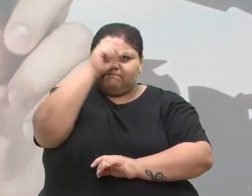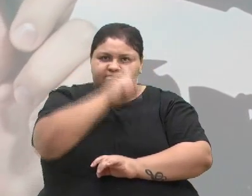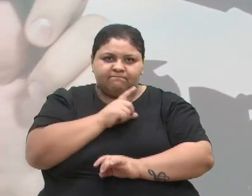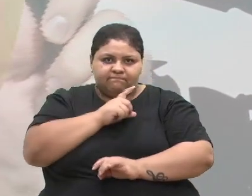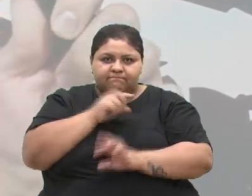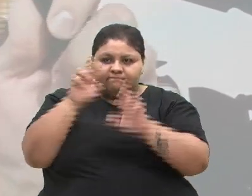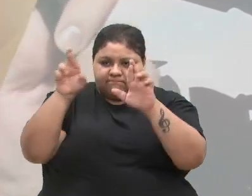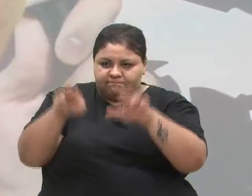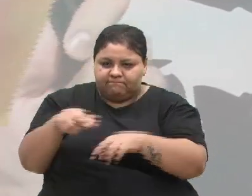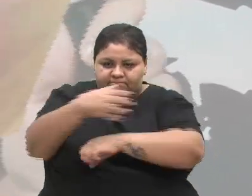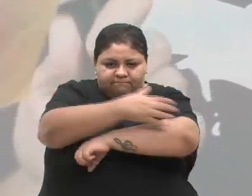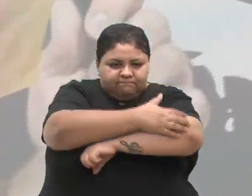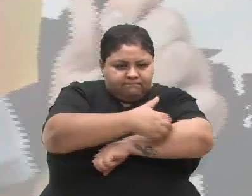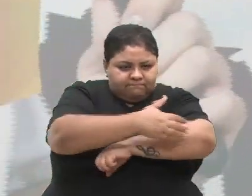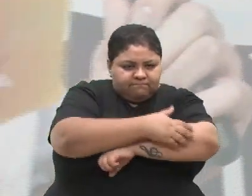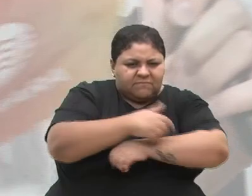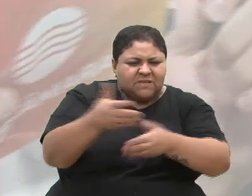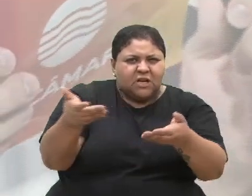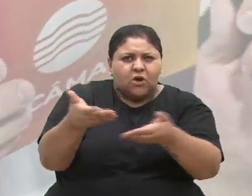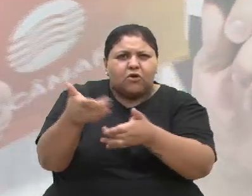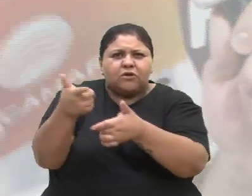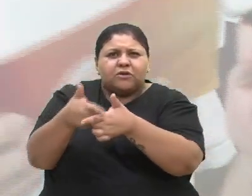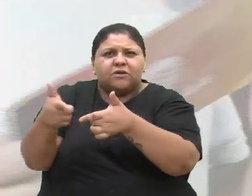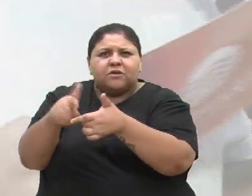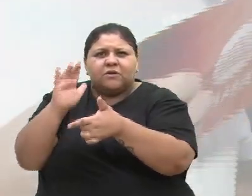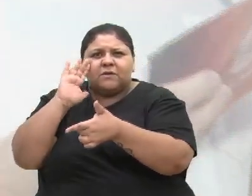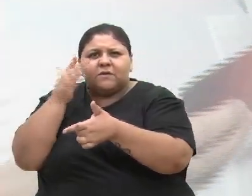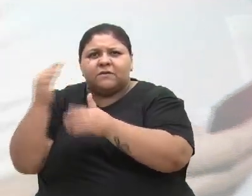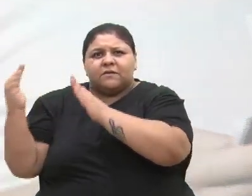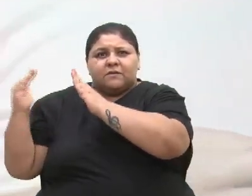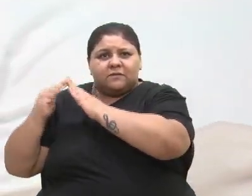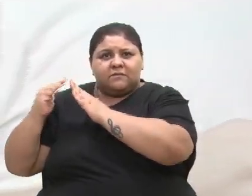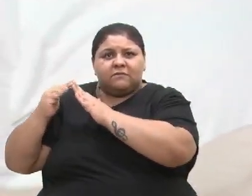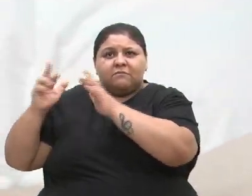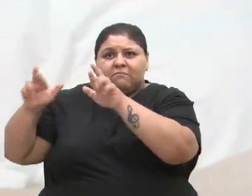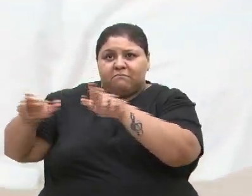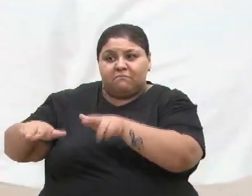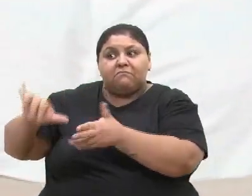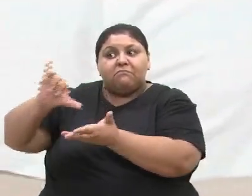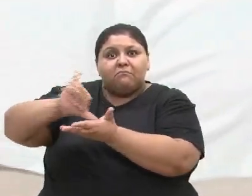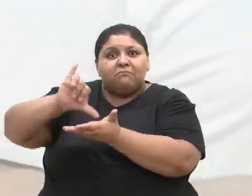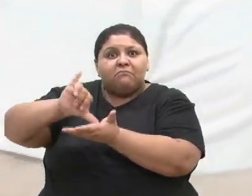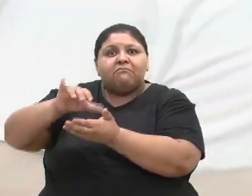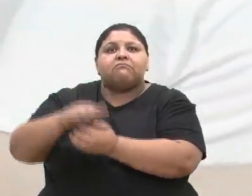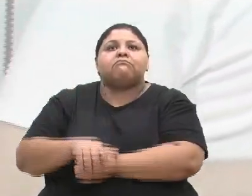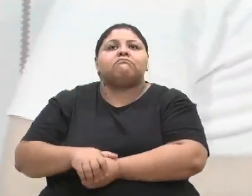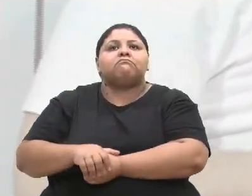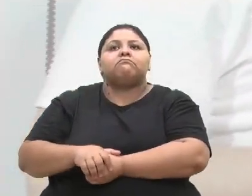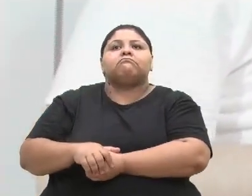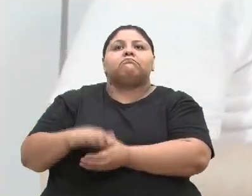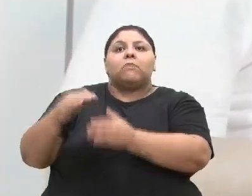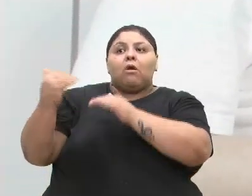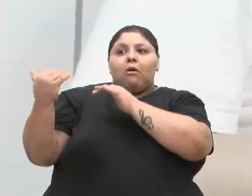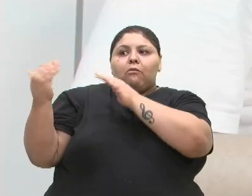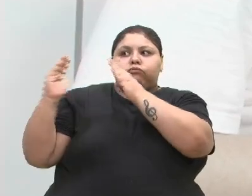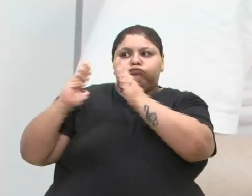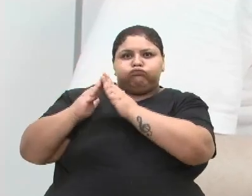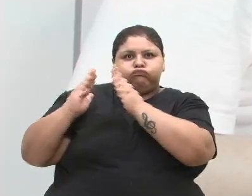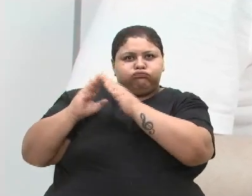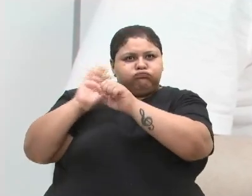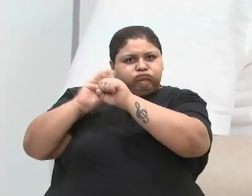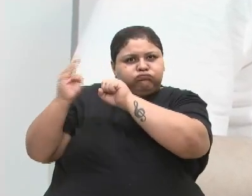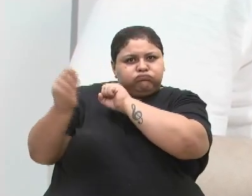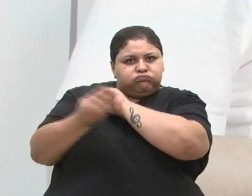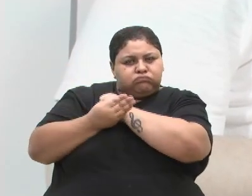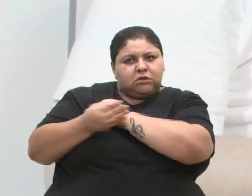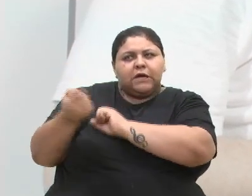região da periferia, mas hoje trouxe um problema que acontece na São Leopoldo, né, que é uma região central. Exatamente, acontece em plena Avenida São Leopoldo, né? A